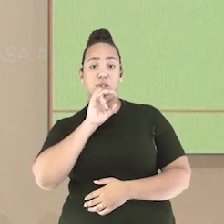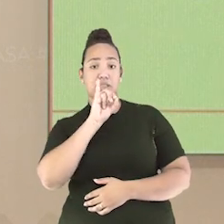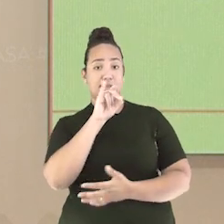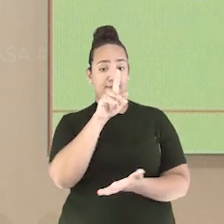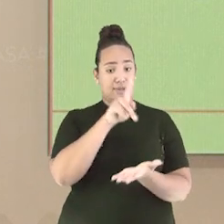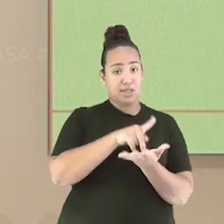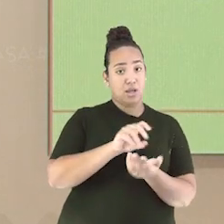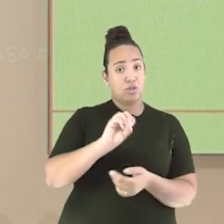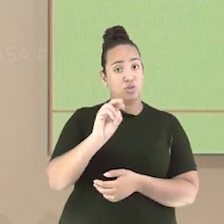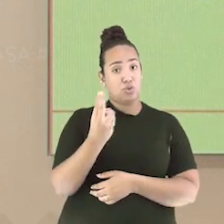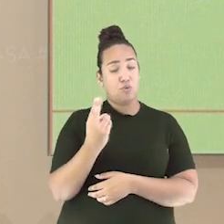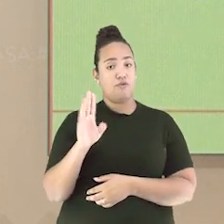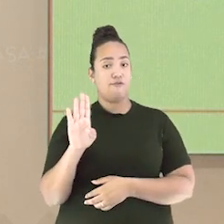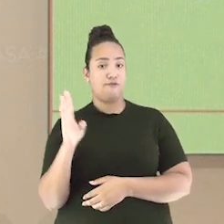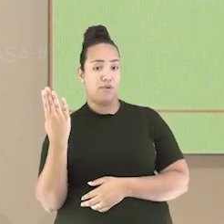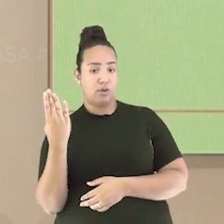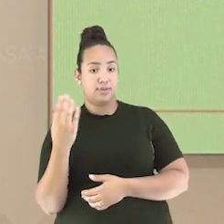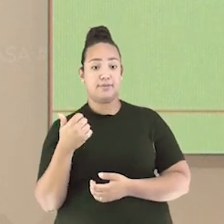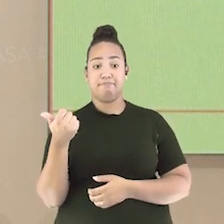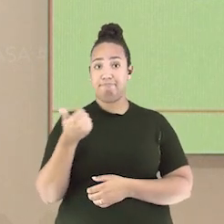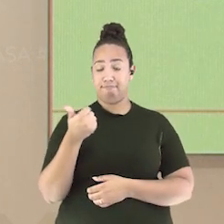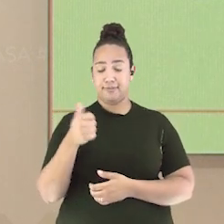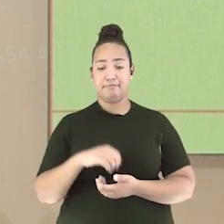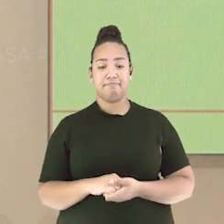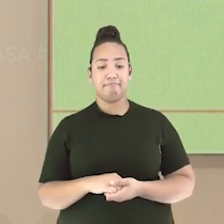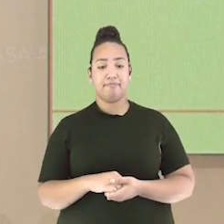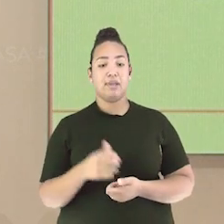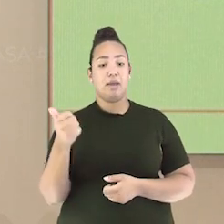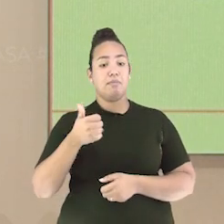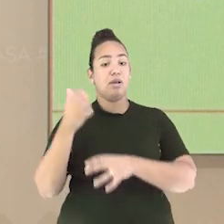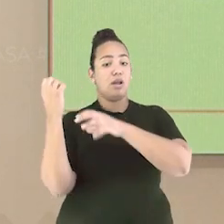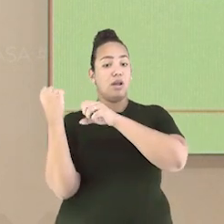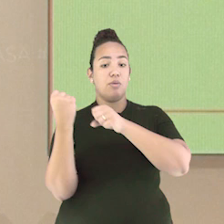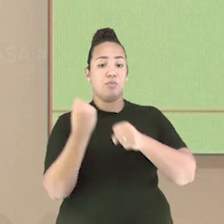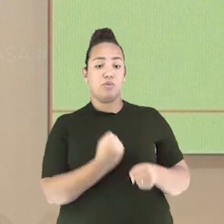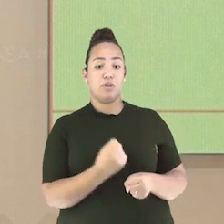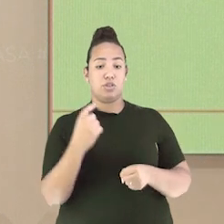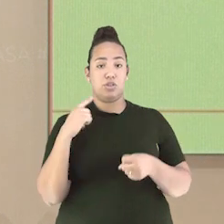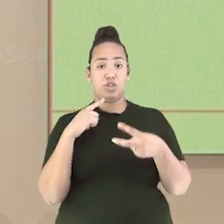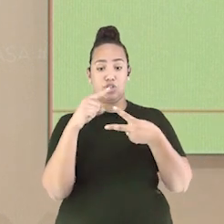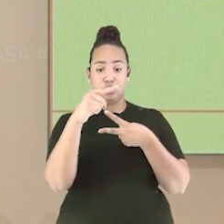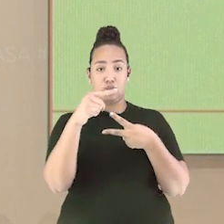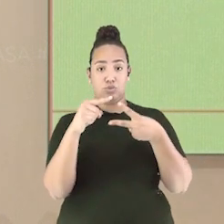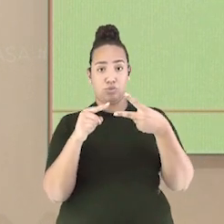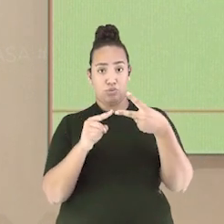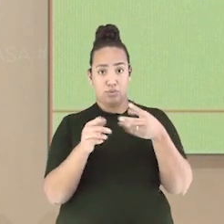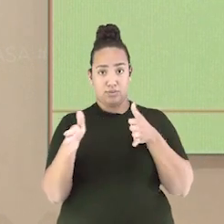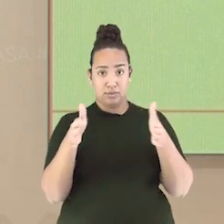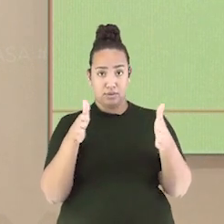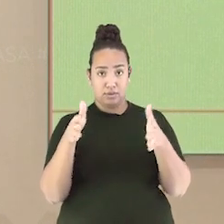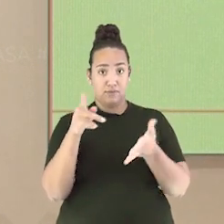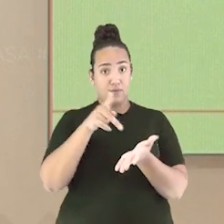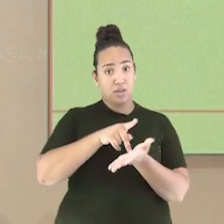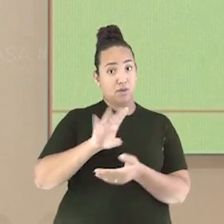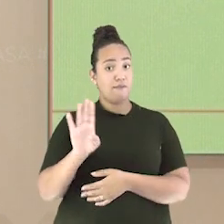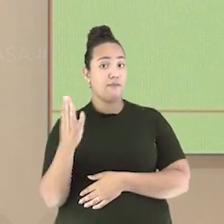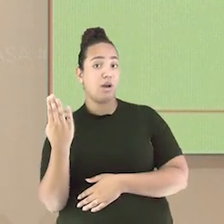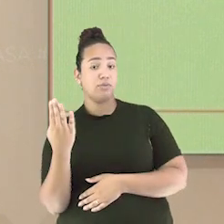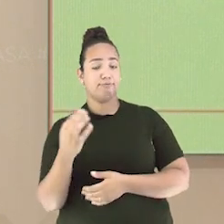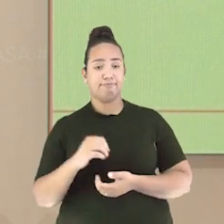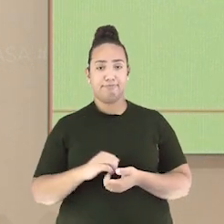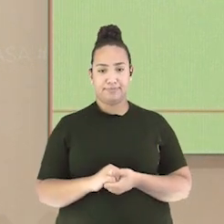e vocês vão responder com verdadeiro ou falso. 1. A primeira república foi dividida em duas